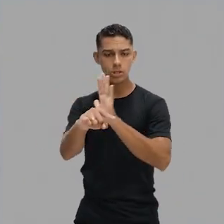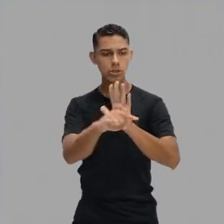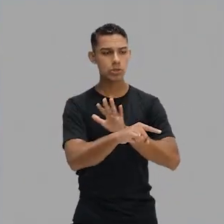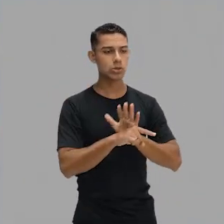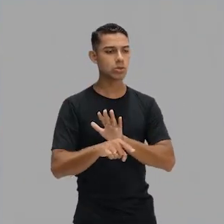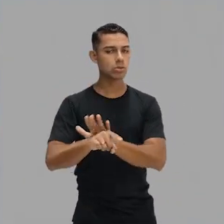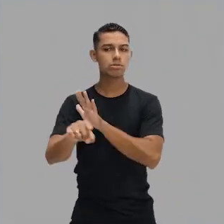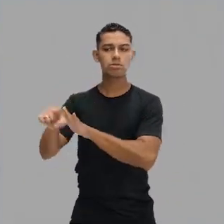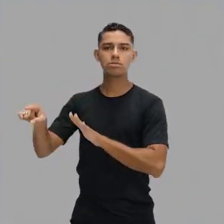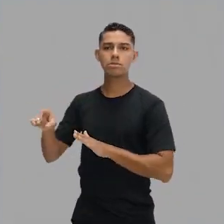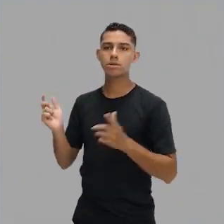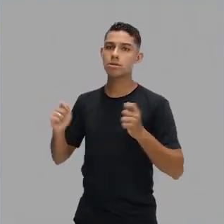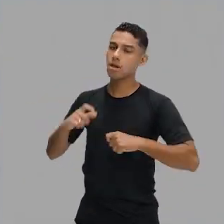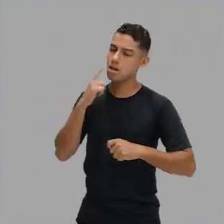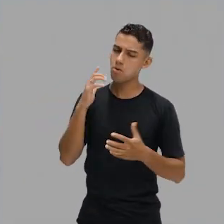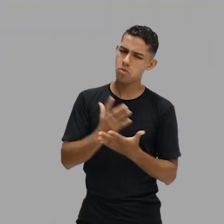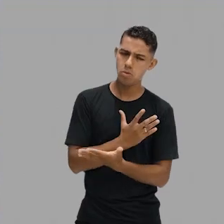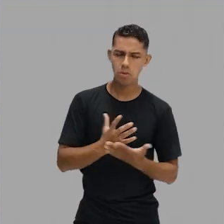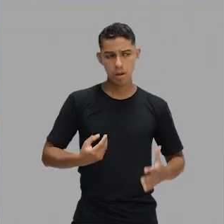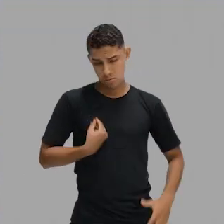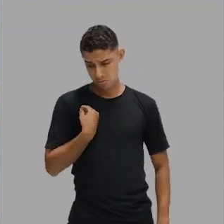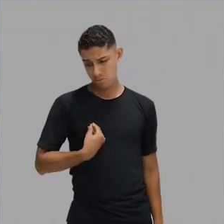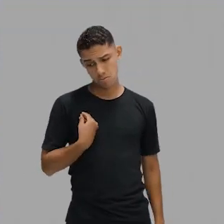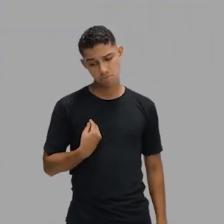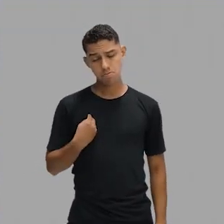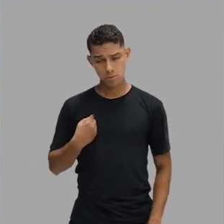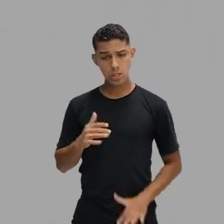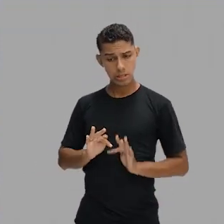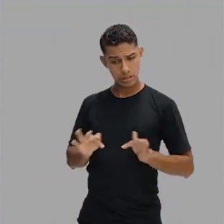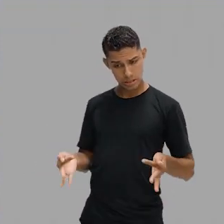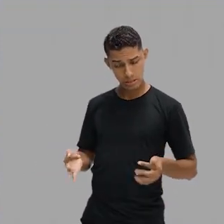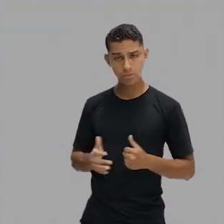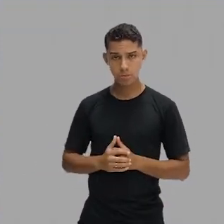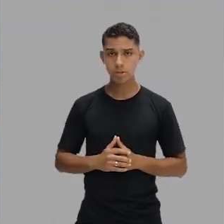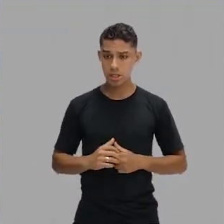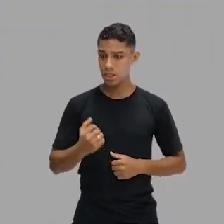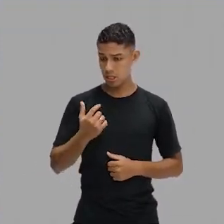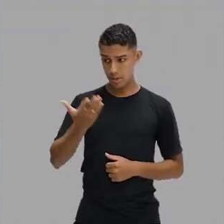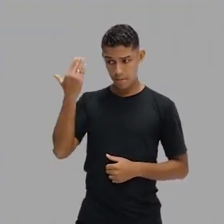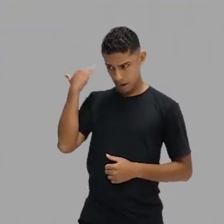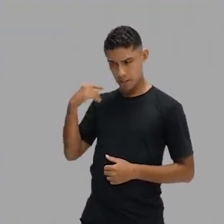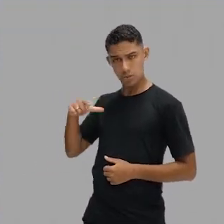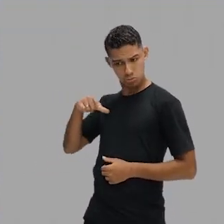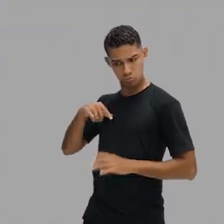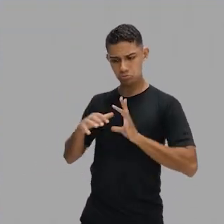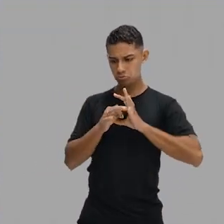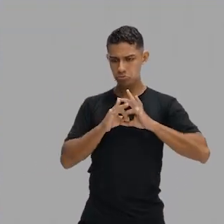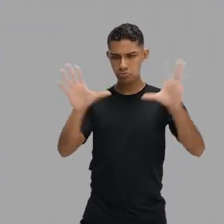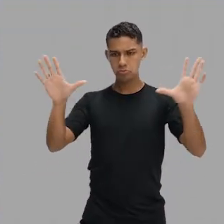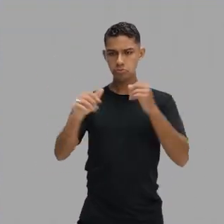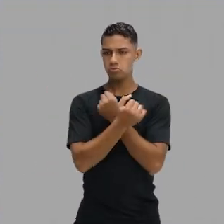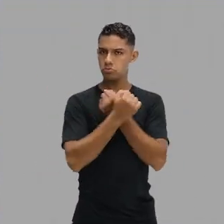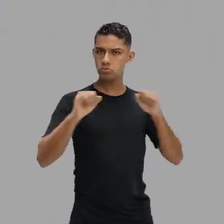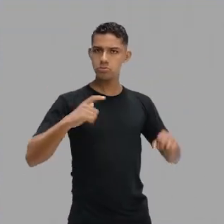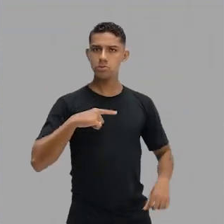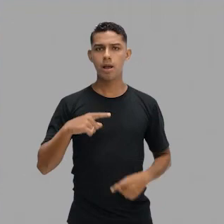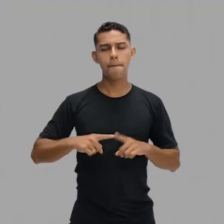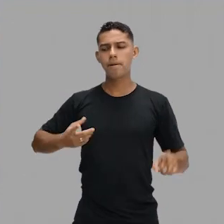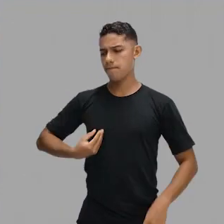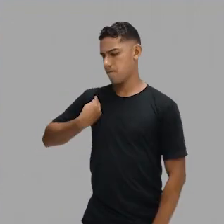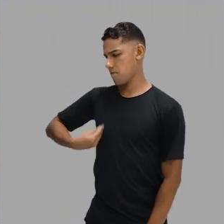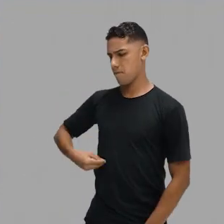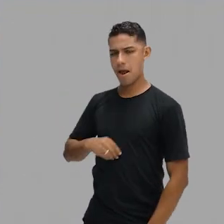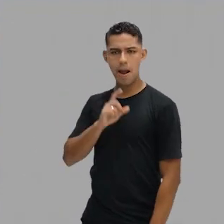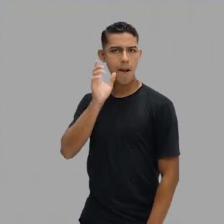estágio até razoável, tínhamos liberdade, não vivíamos mal, mas abandonamos